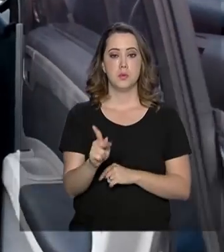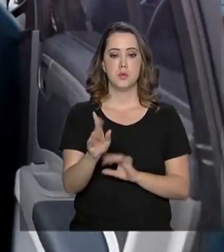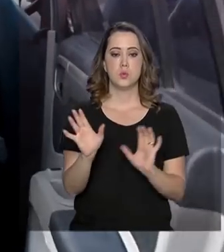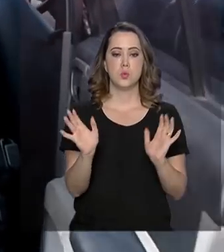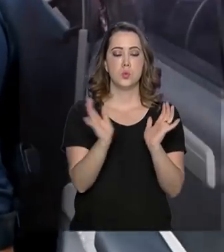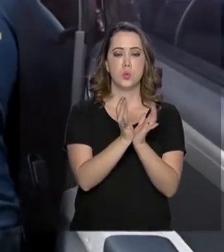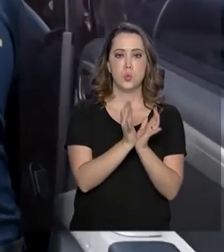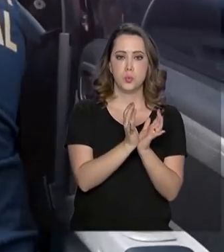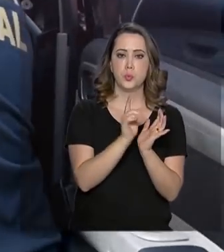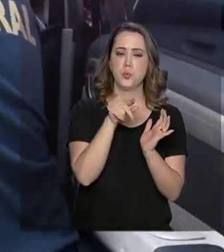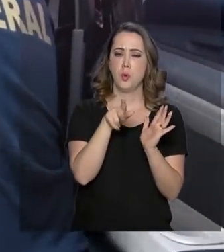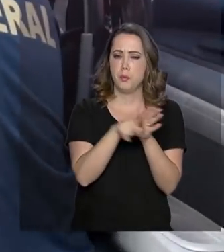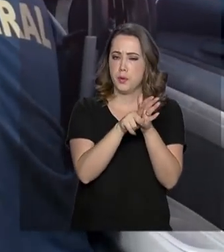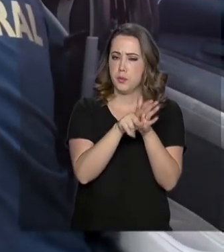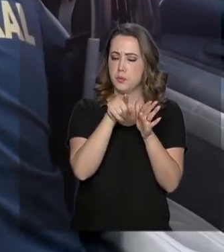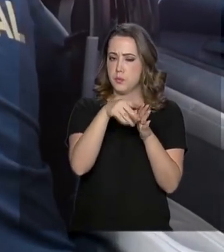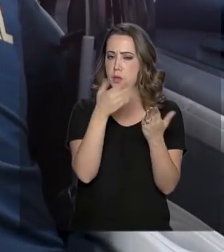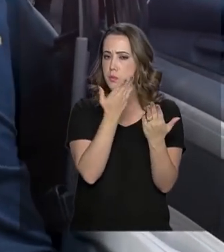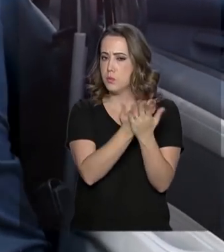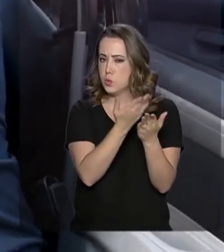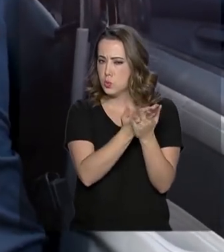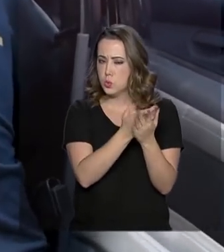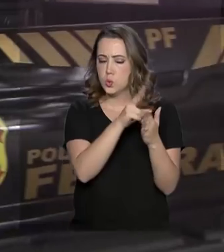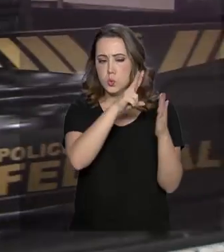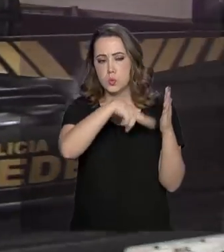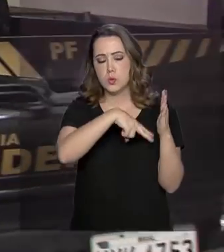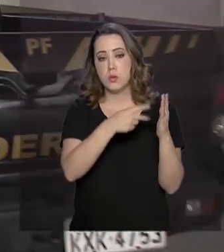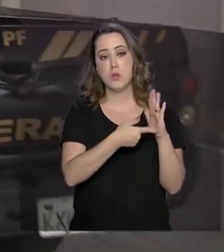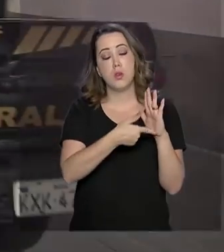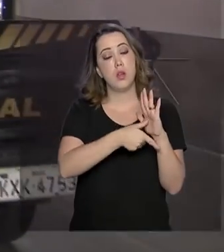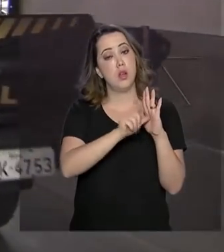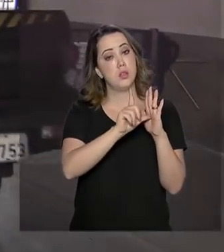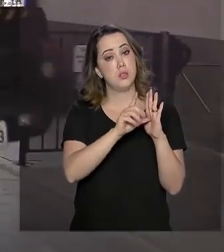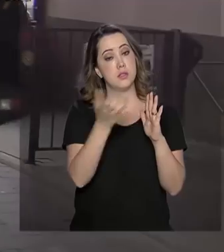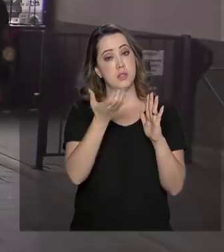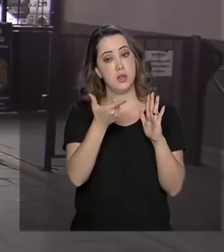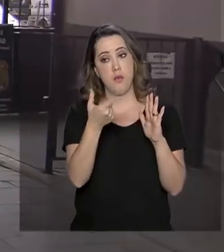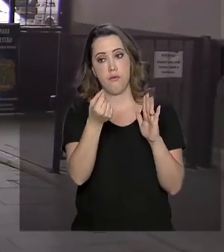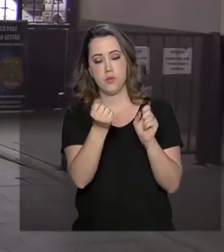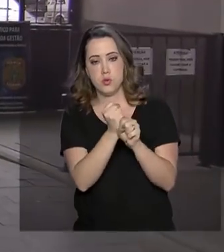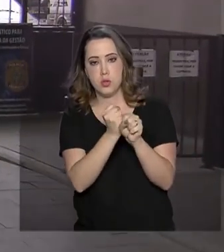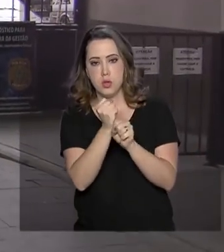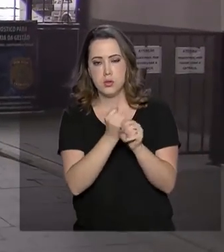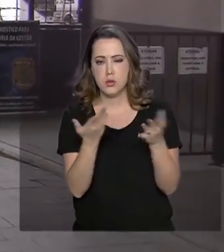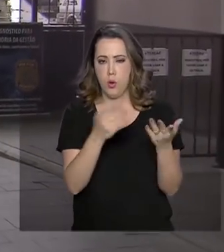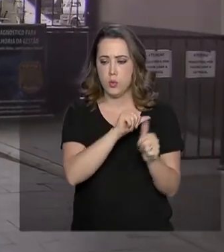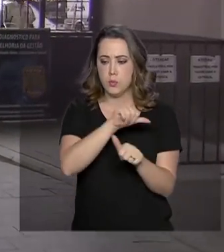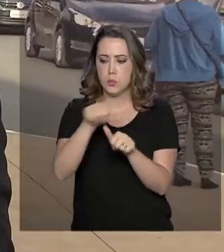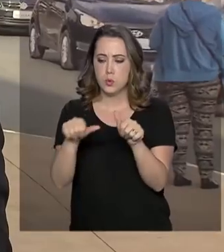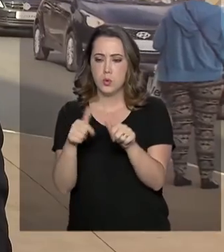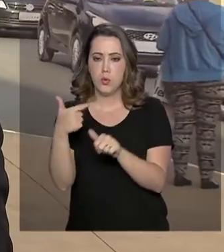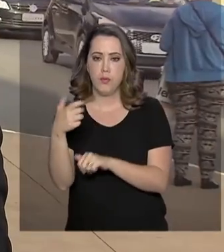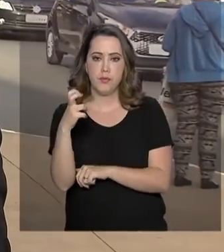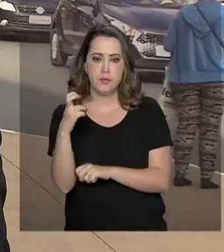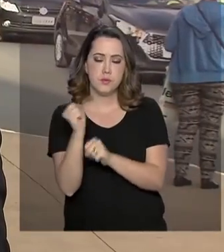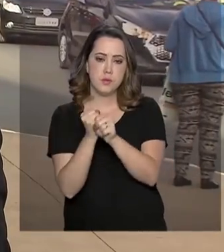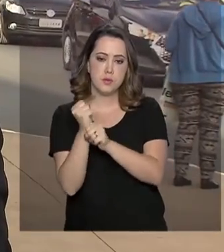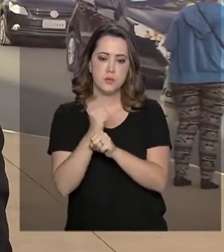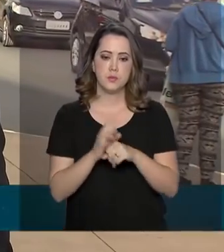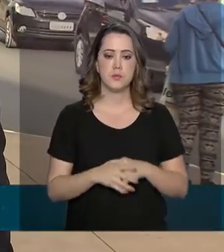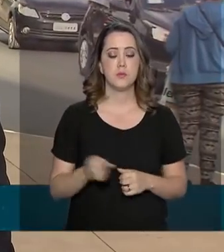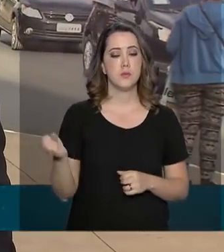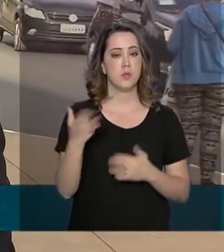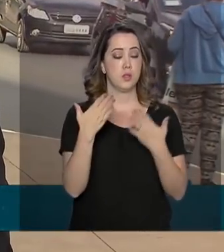categoria. A proposta em análise no Congresso previa 20 anos. A nova, 25 anos. A nova proposta